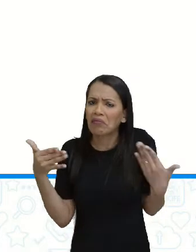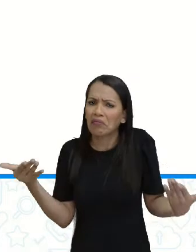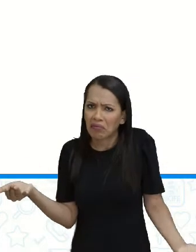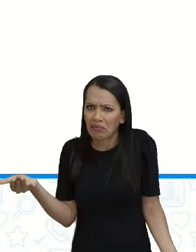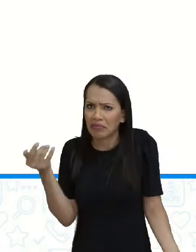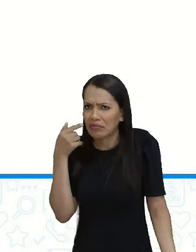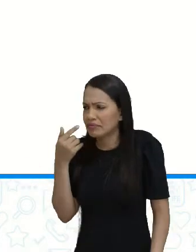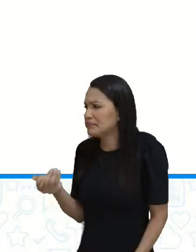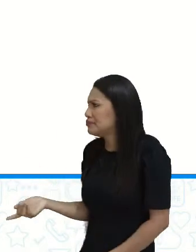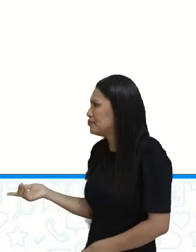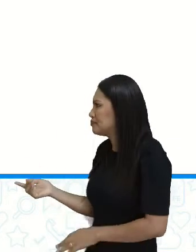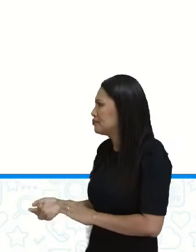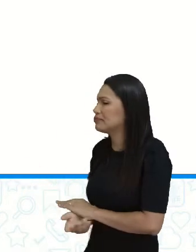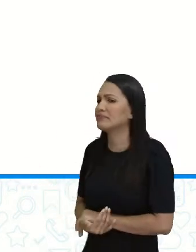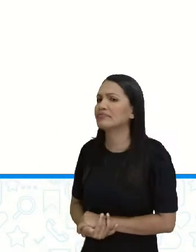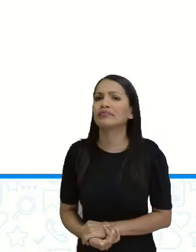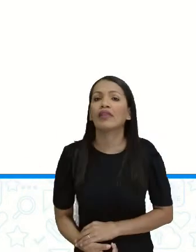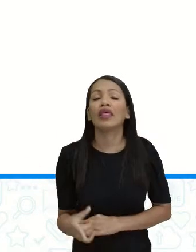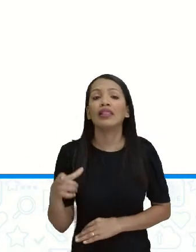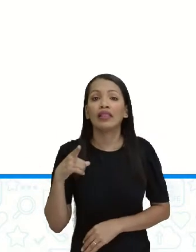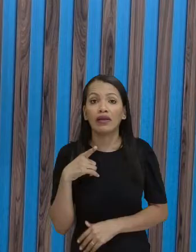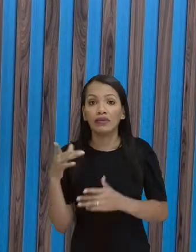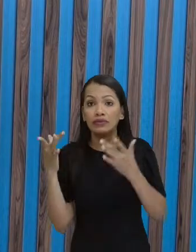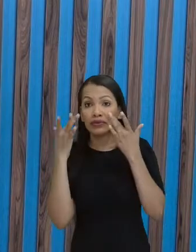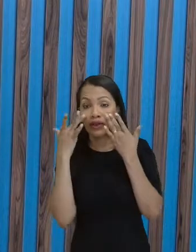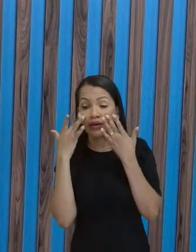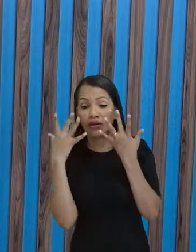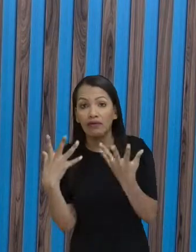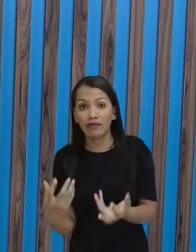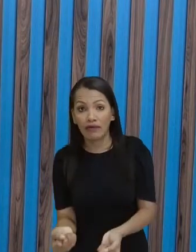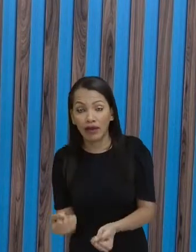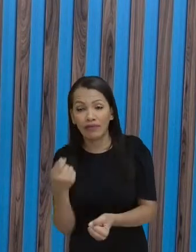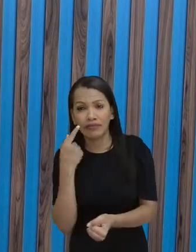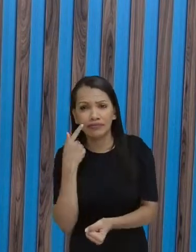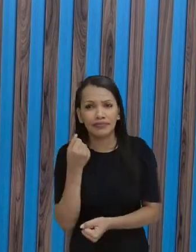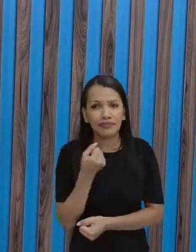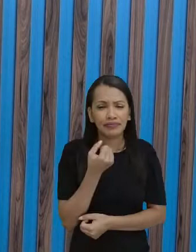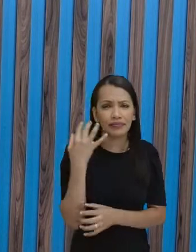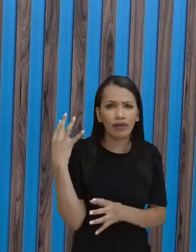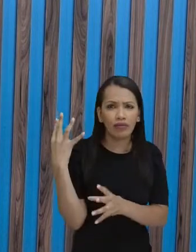Nós temos aí o teatro. Vamos contabilizar aqui.